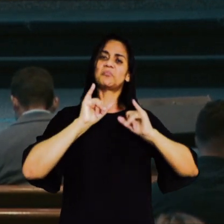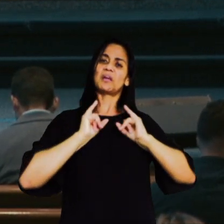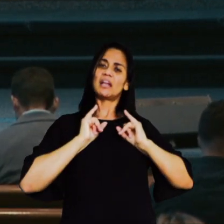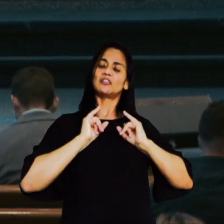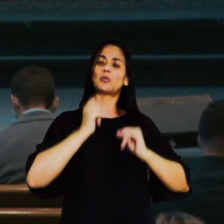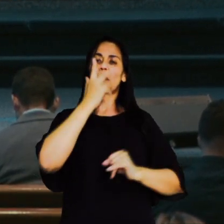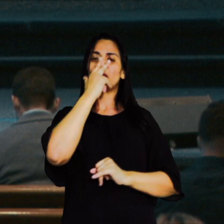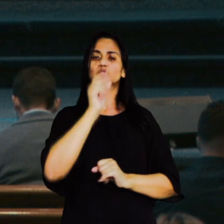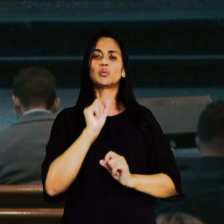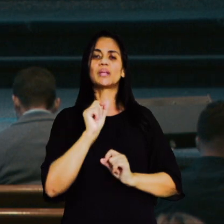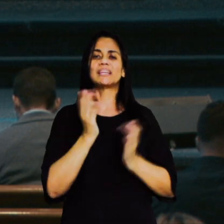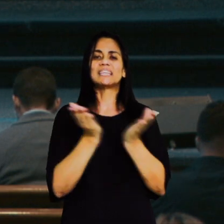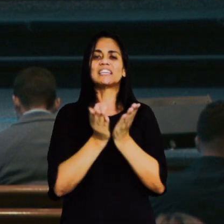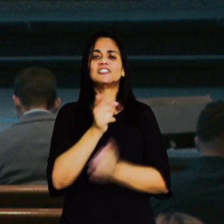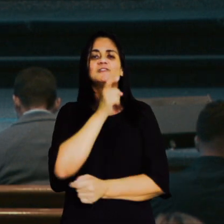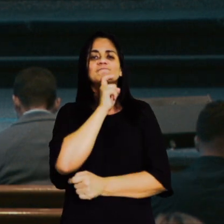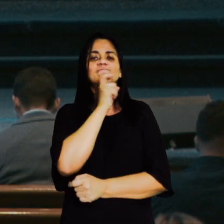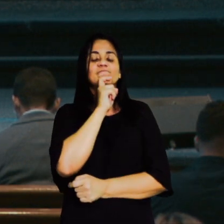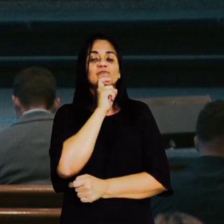Para.